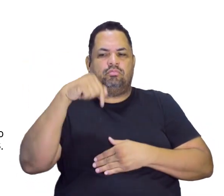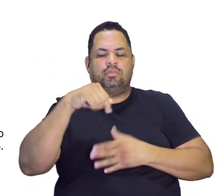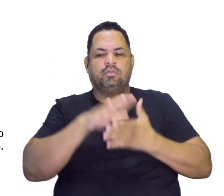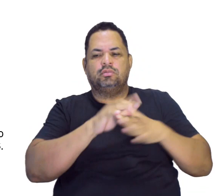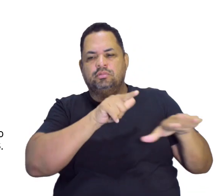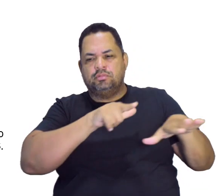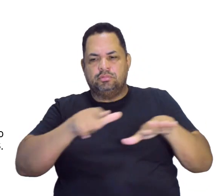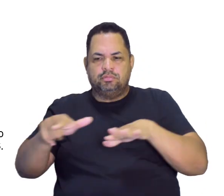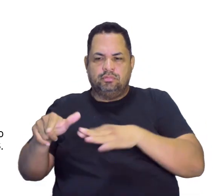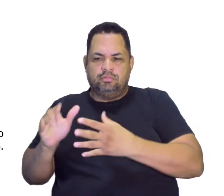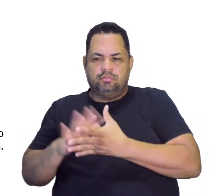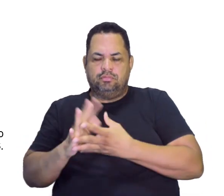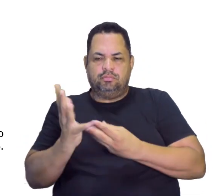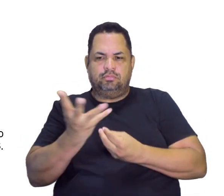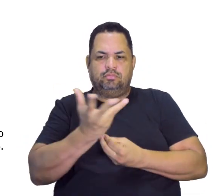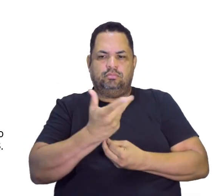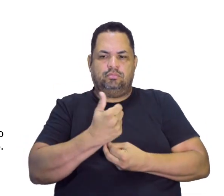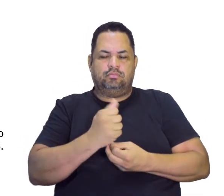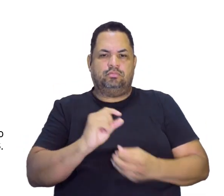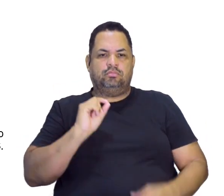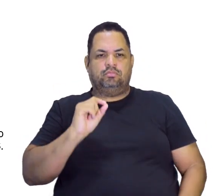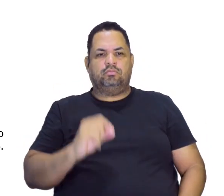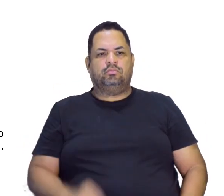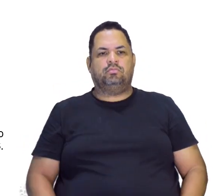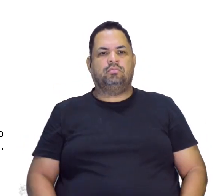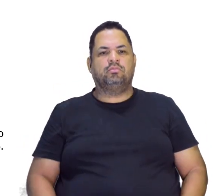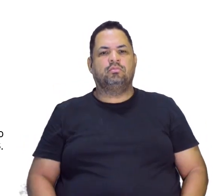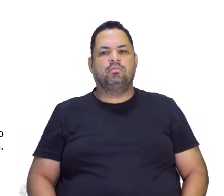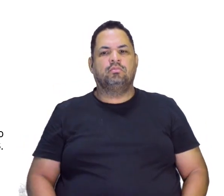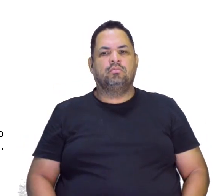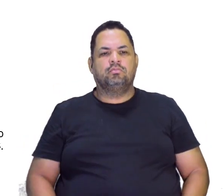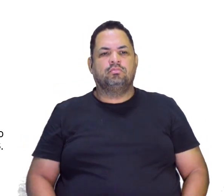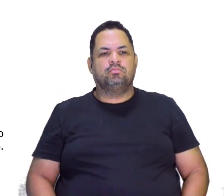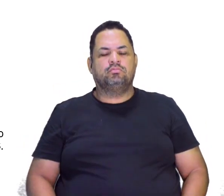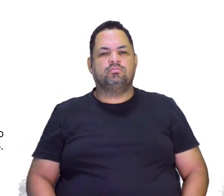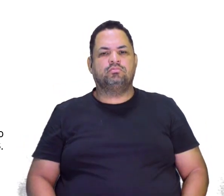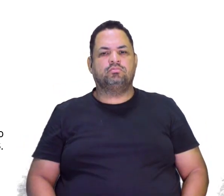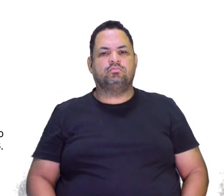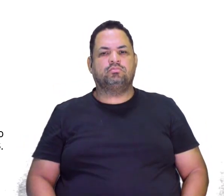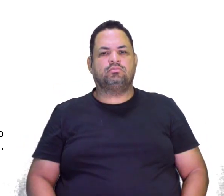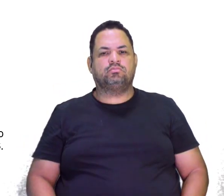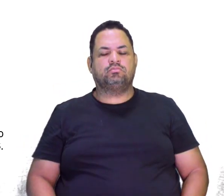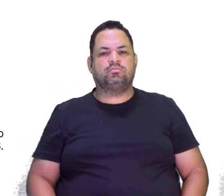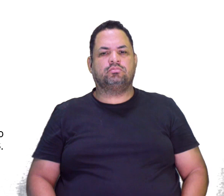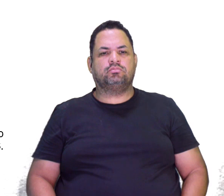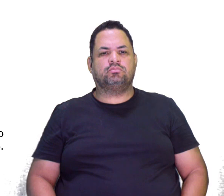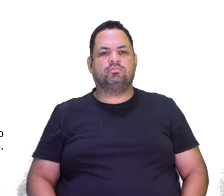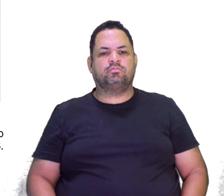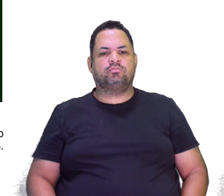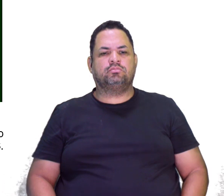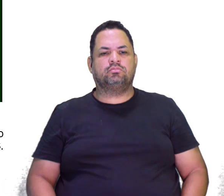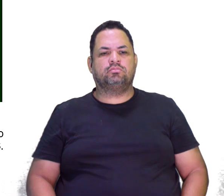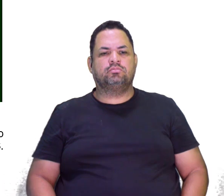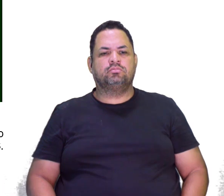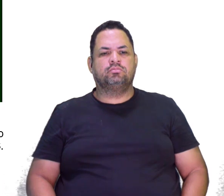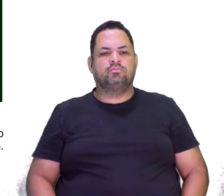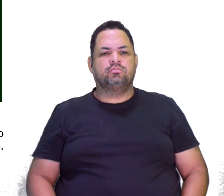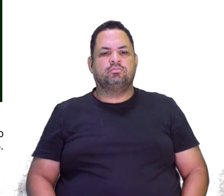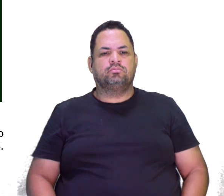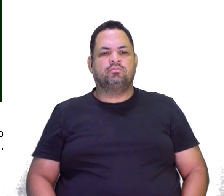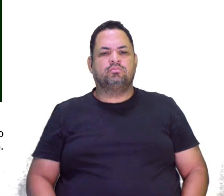do Brasil Então olha aqui esse esse é uma curiosidade né um detalhe que Tacila